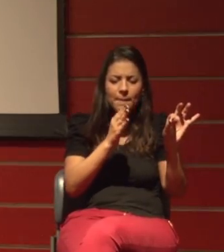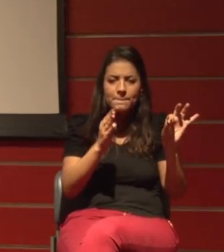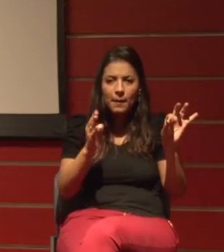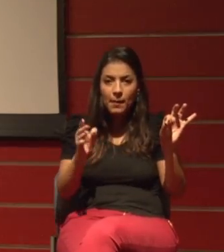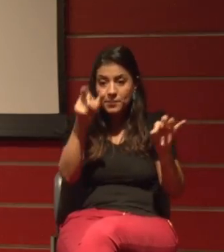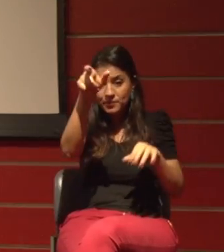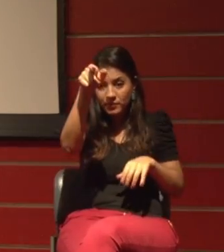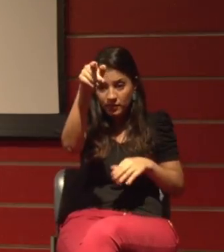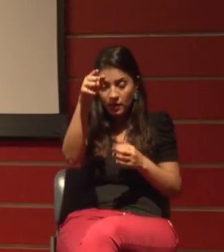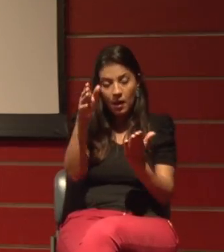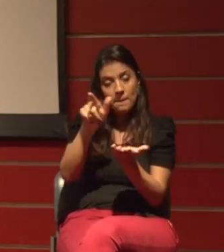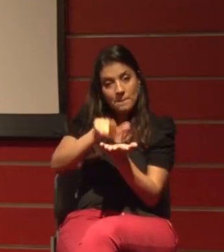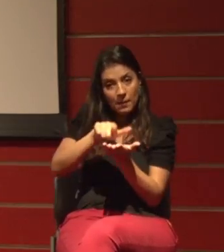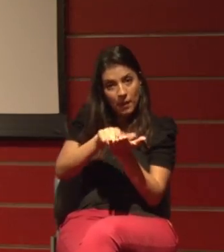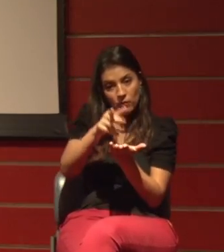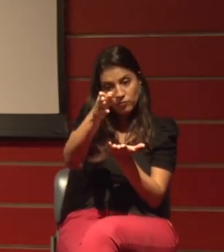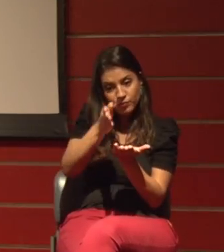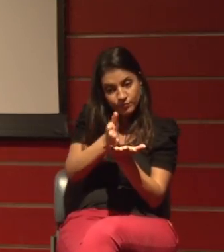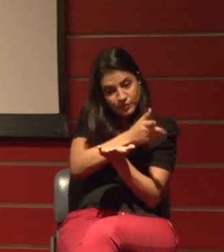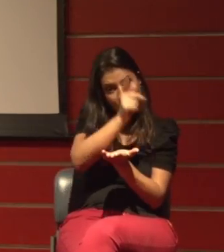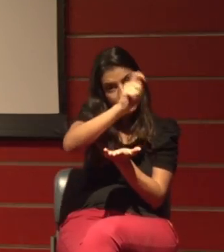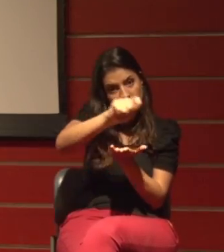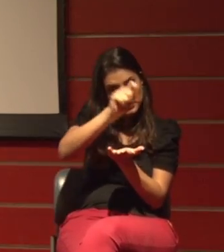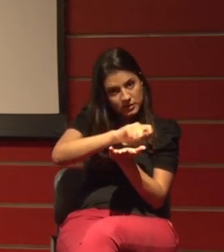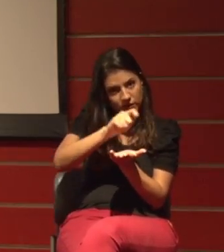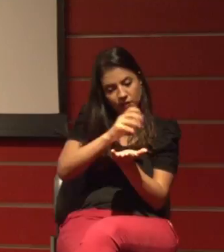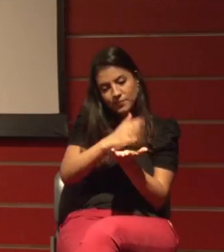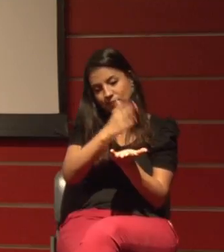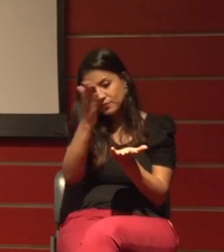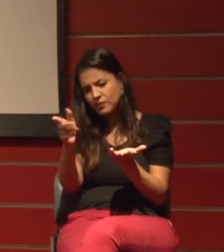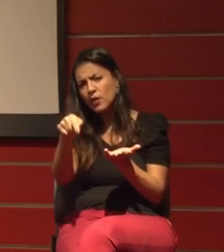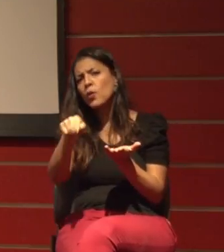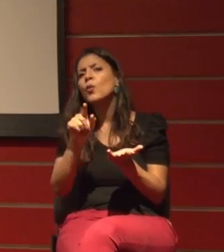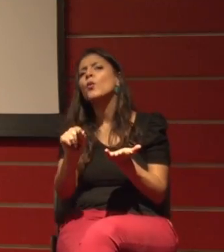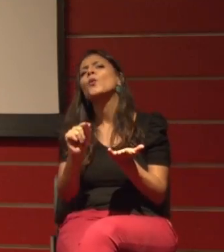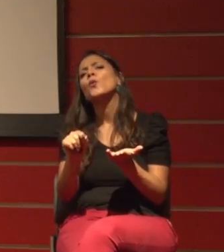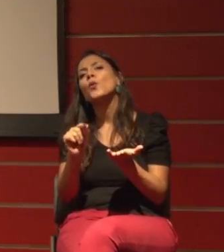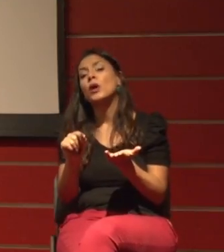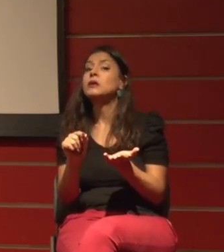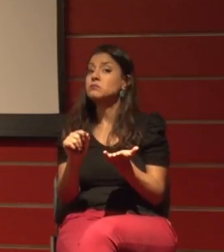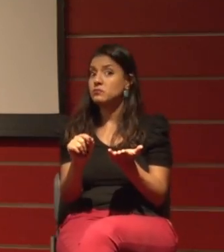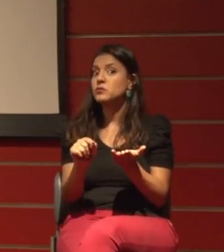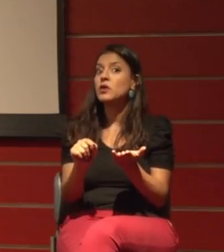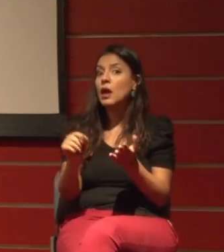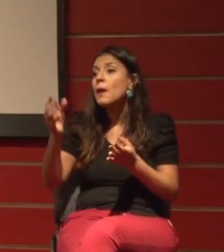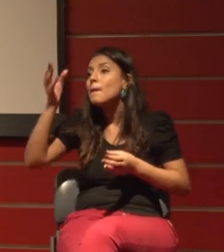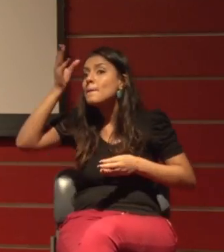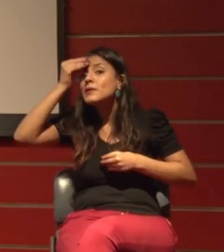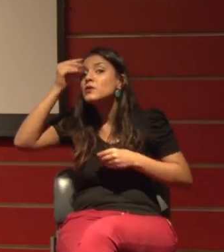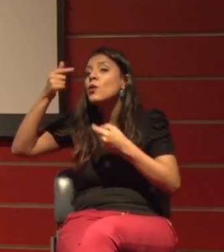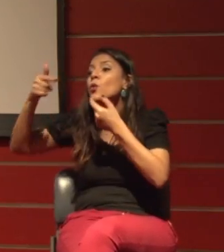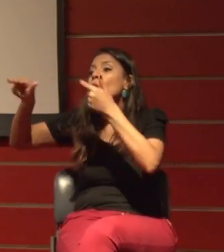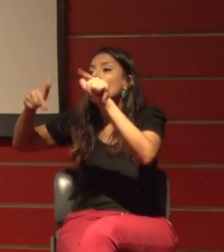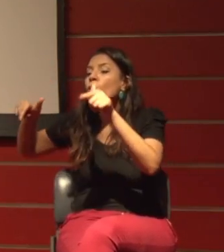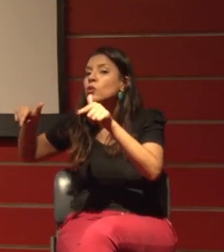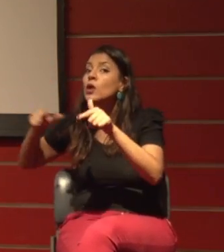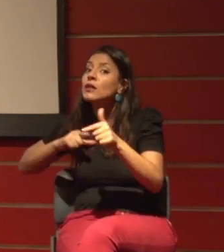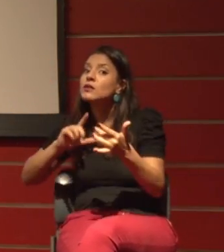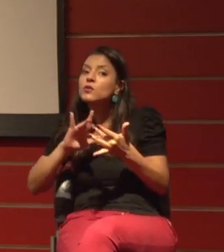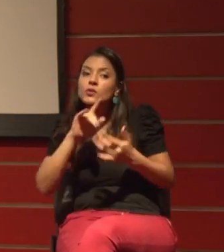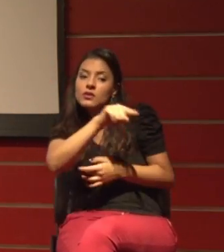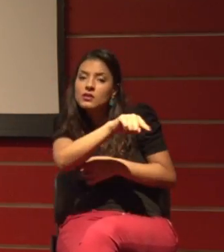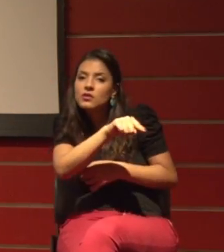segunda coluna Eu coloquei tudo que acontecia com personagens que eh se relacionavam com a personagem